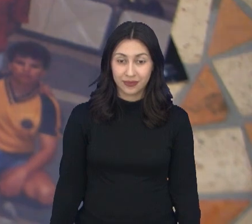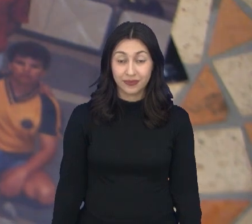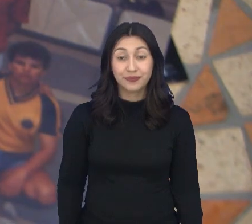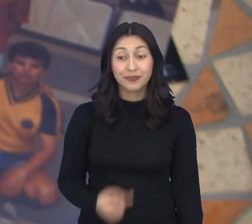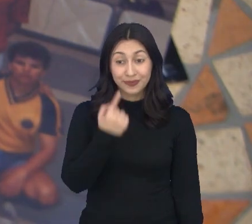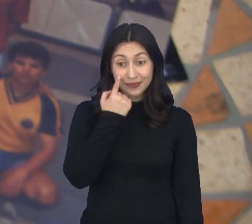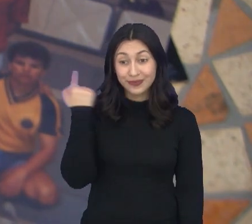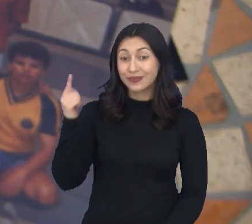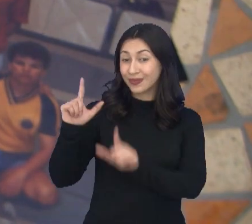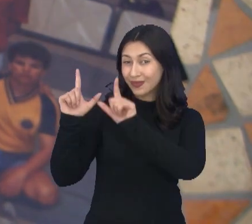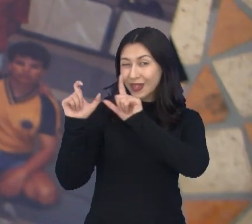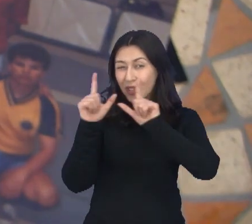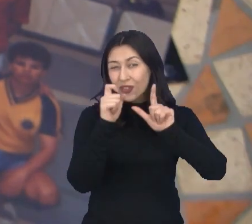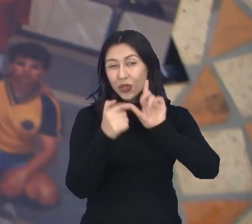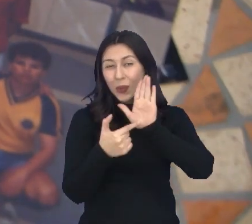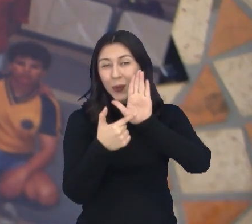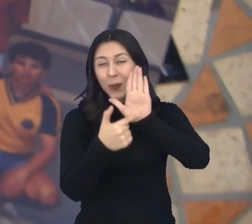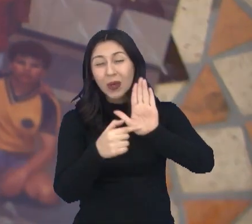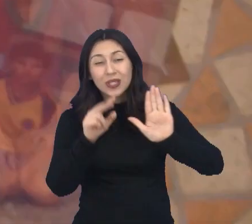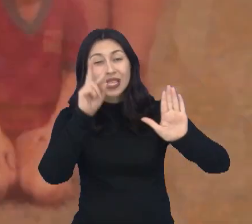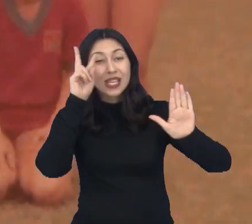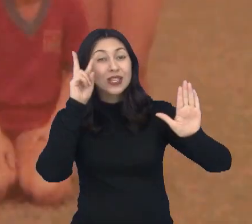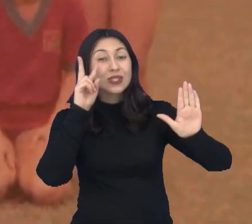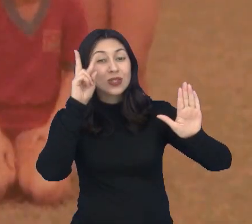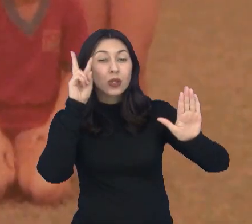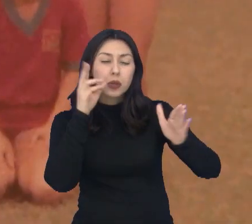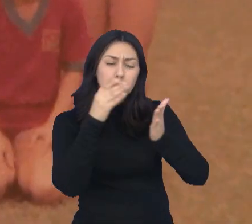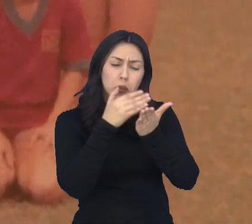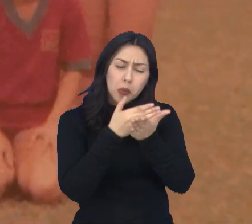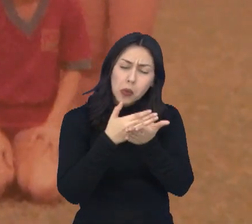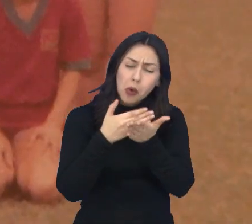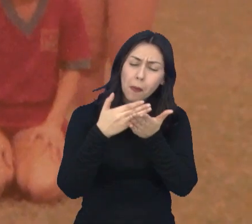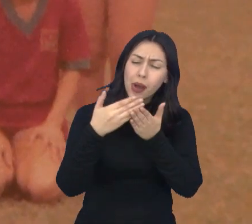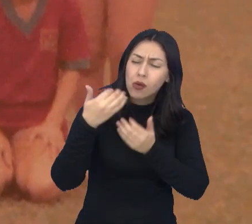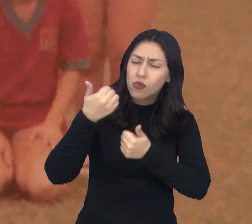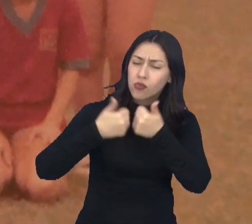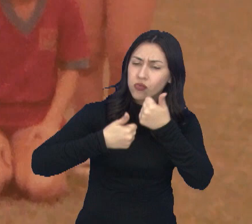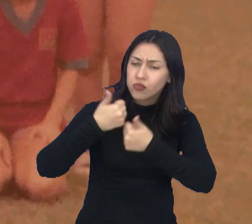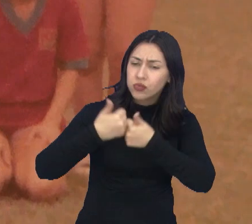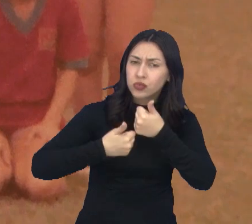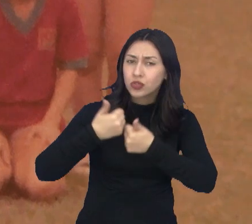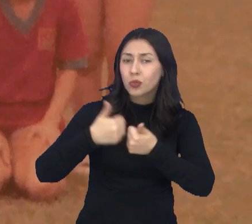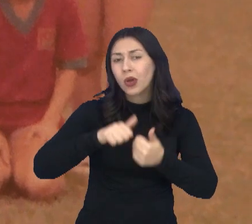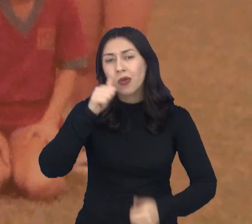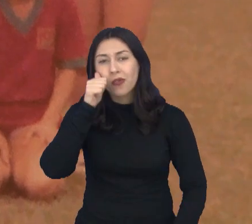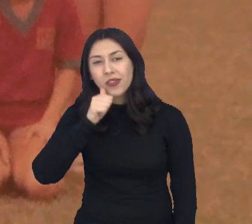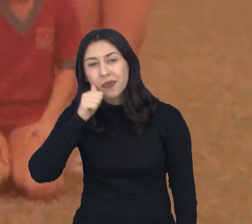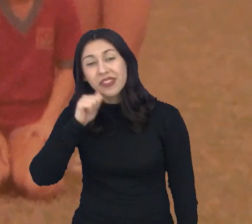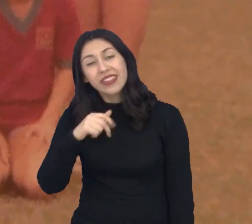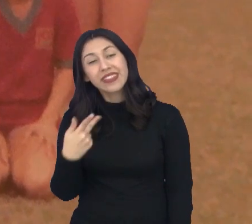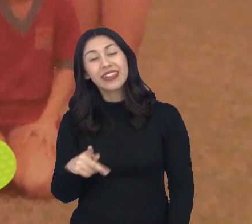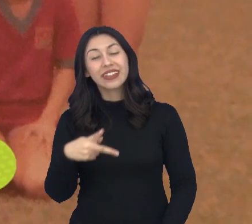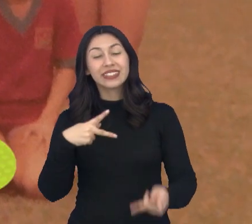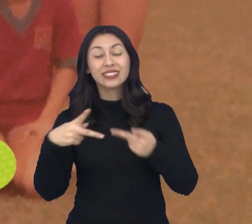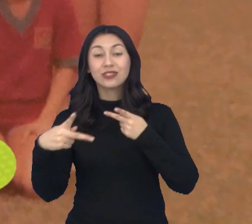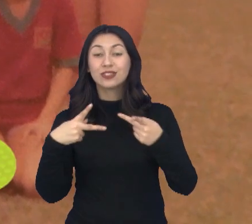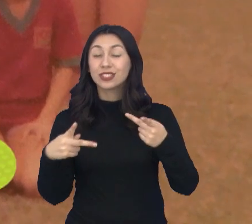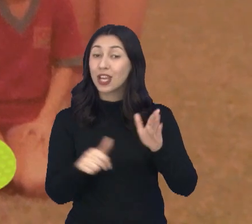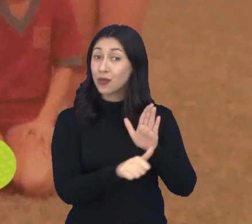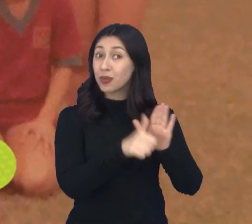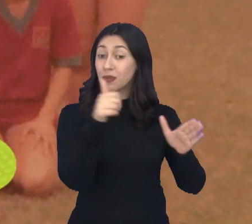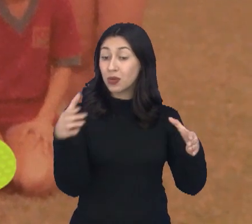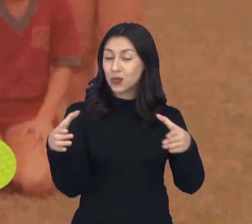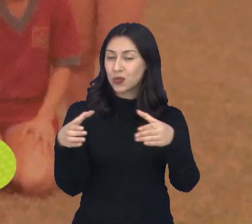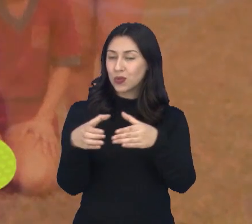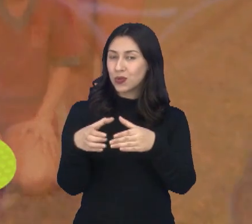Essas fotos contam um pouco da história do início do futebol feminino em São José dos Campos e do primeiro time da